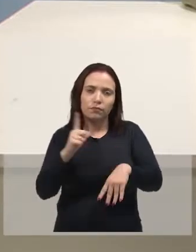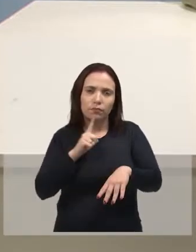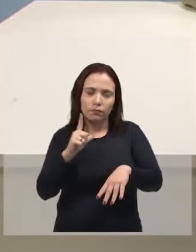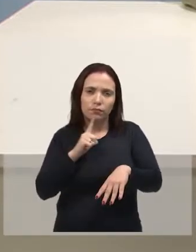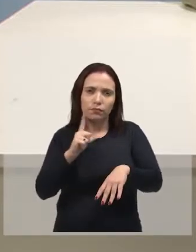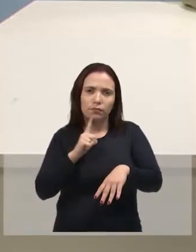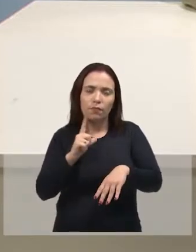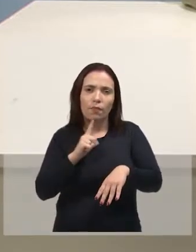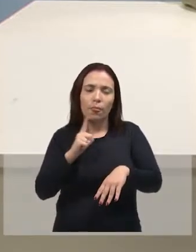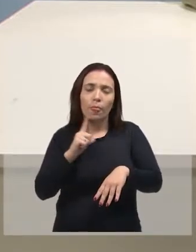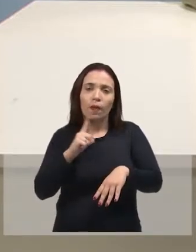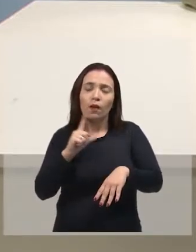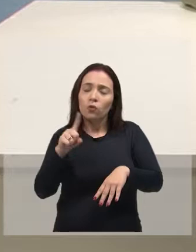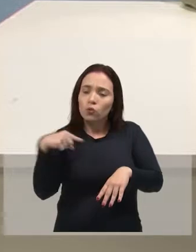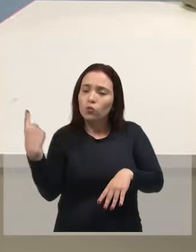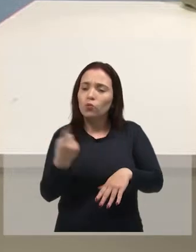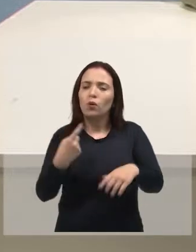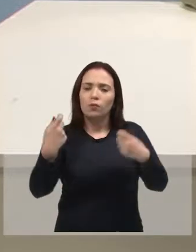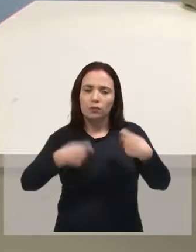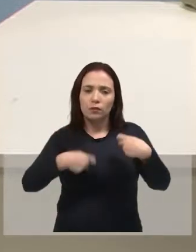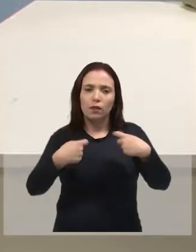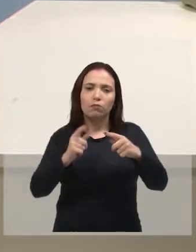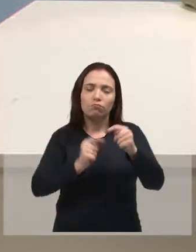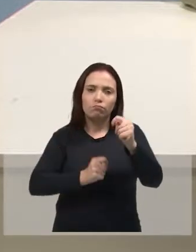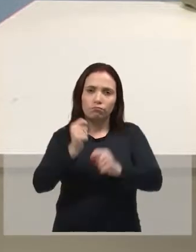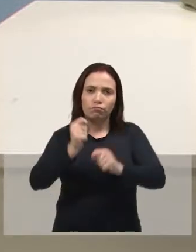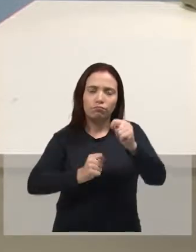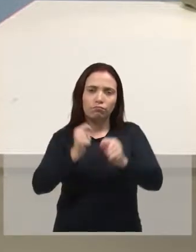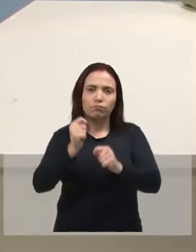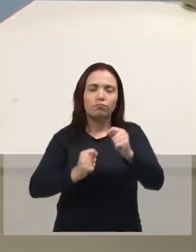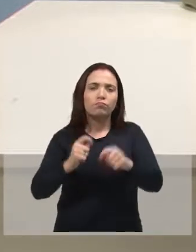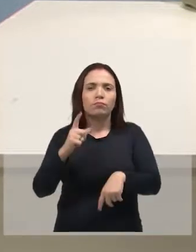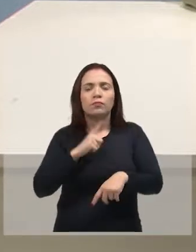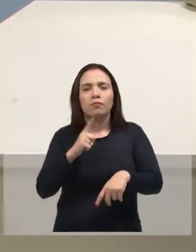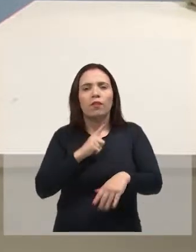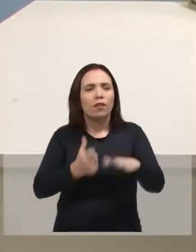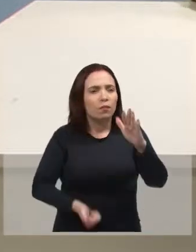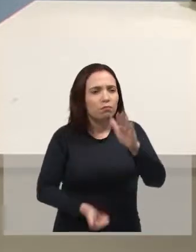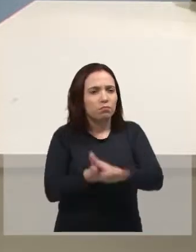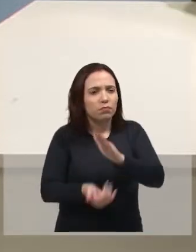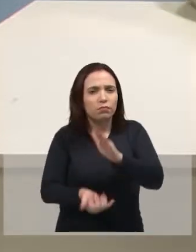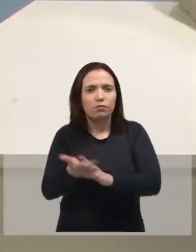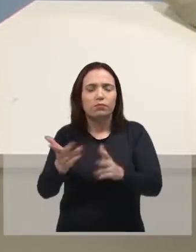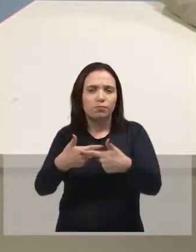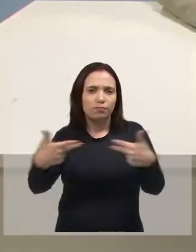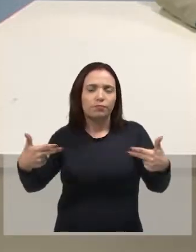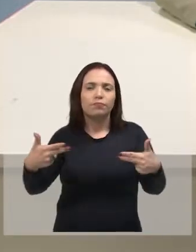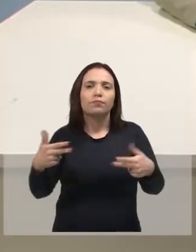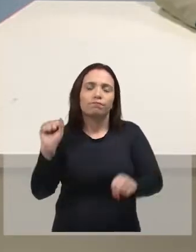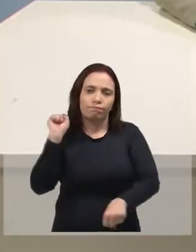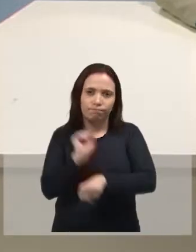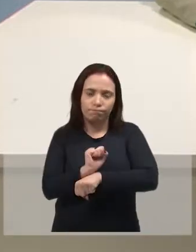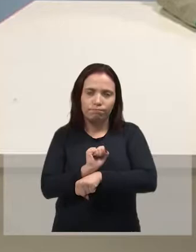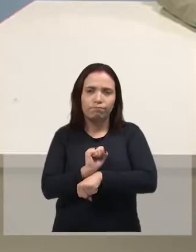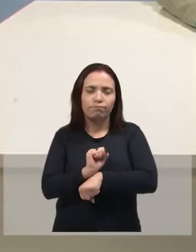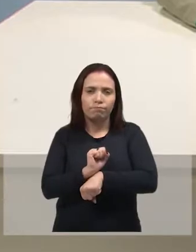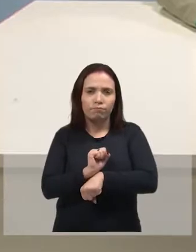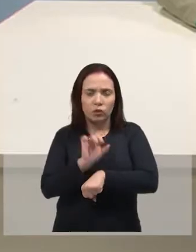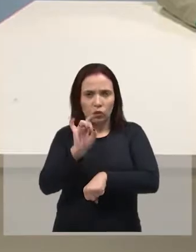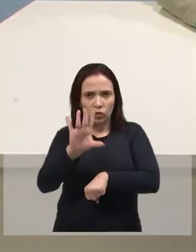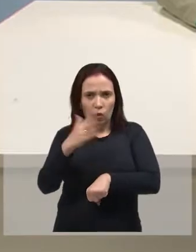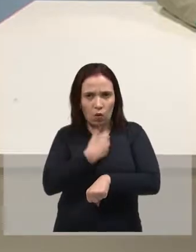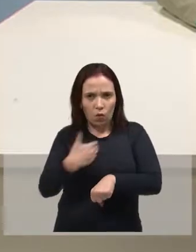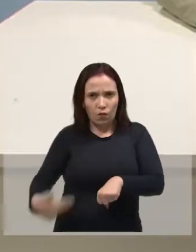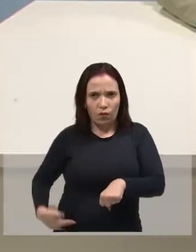oportunidade de nós fecharmos a torneira de determinado mecanismo de corrupções. Uhum. Que não é só no